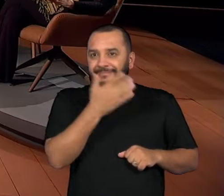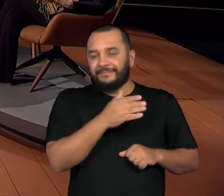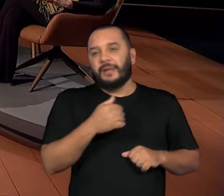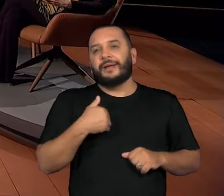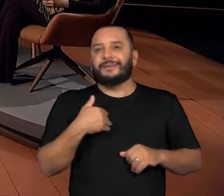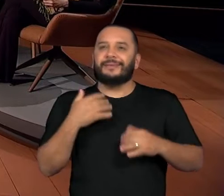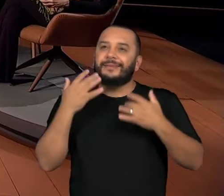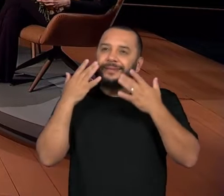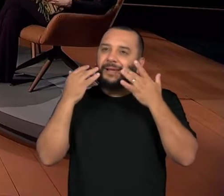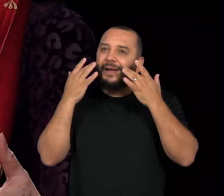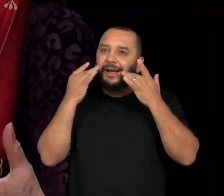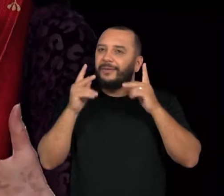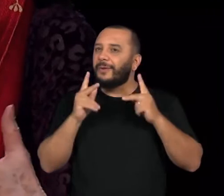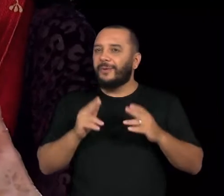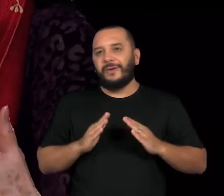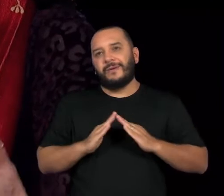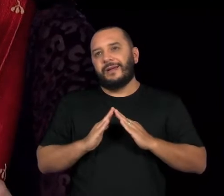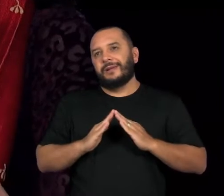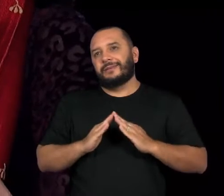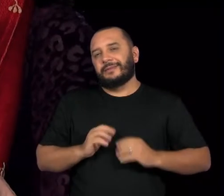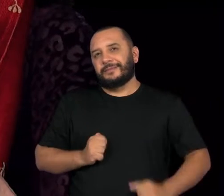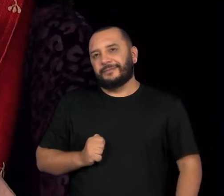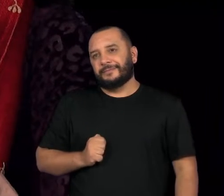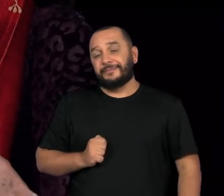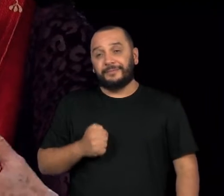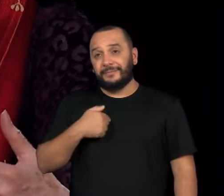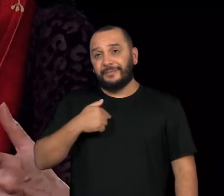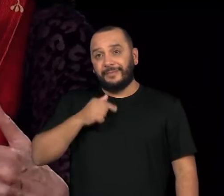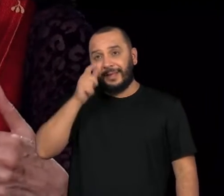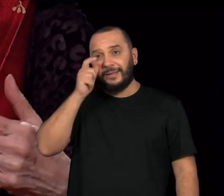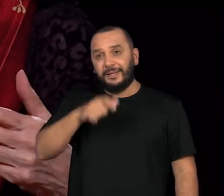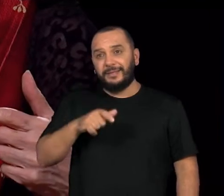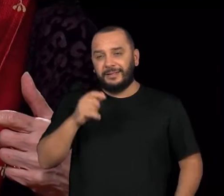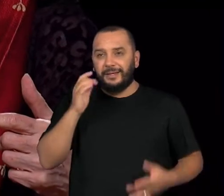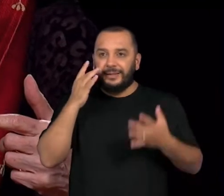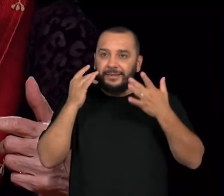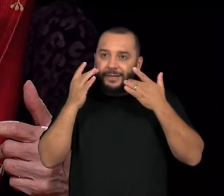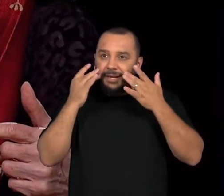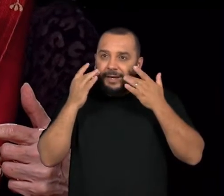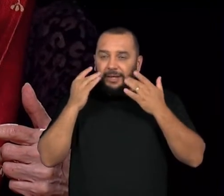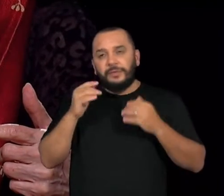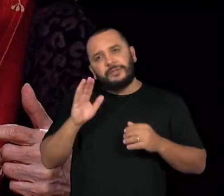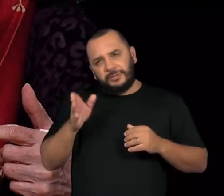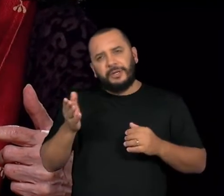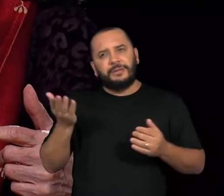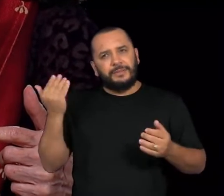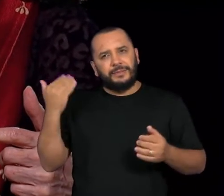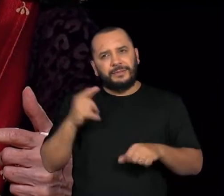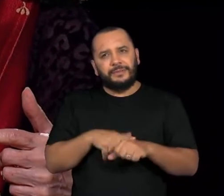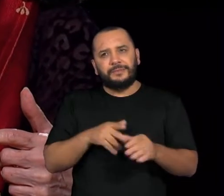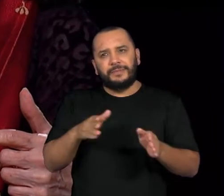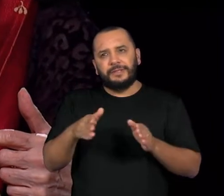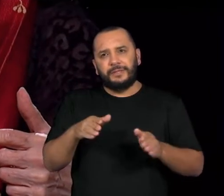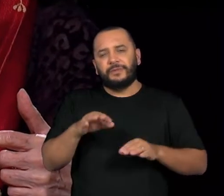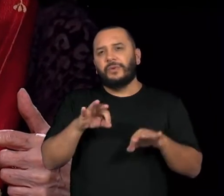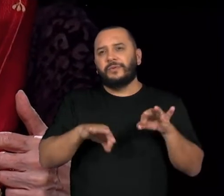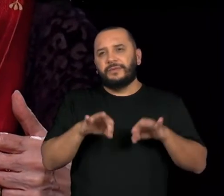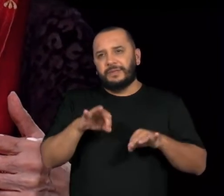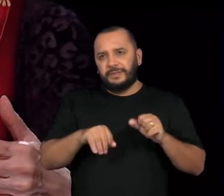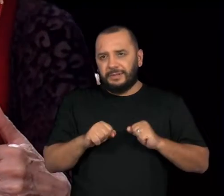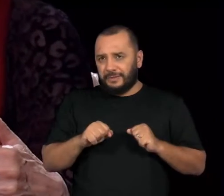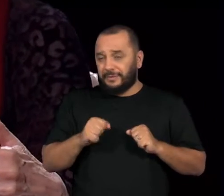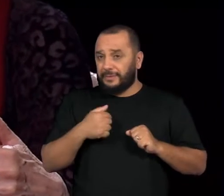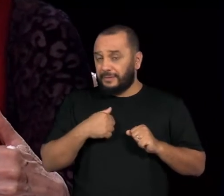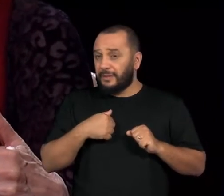casa da gente, né? E o que me interessava sempre no teatro, e que já na época da oficina, eu tinha ido procurar na oficina e